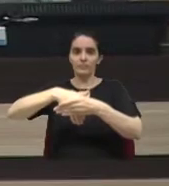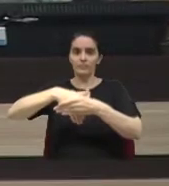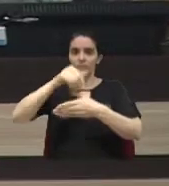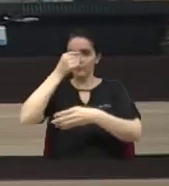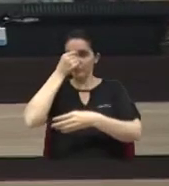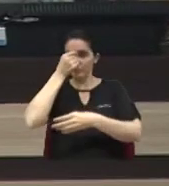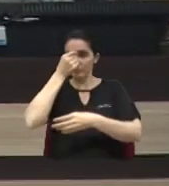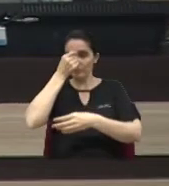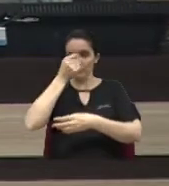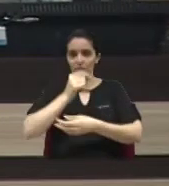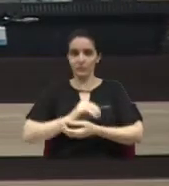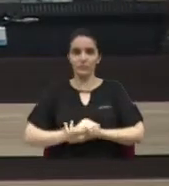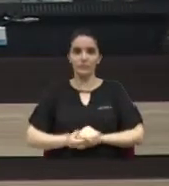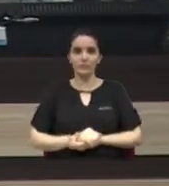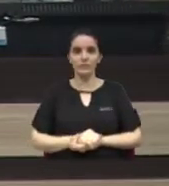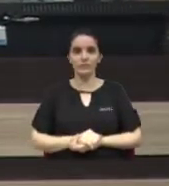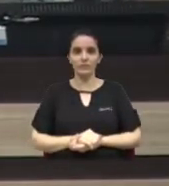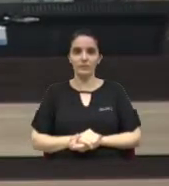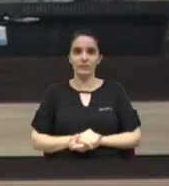de Freitas.